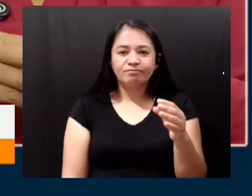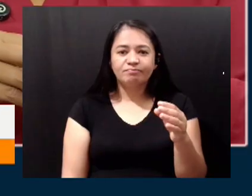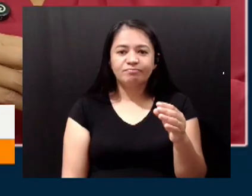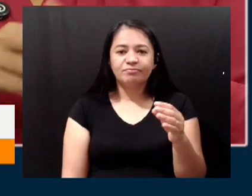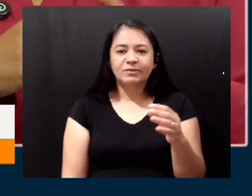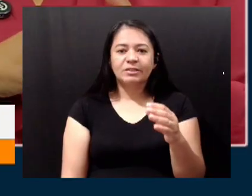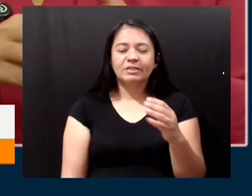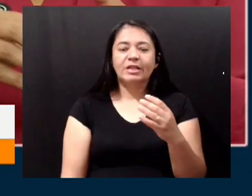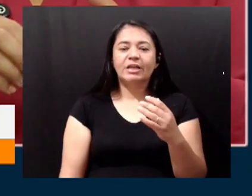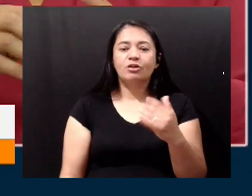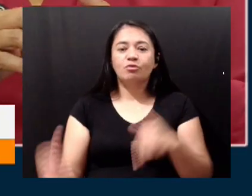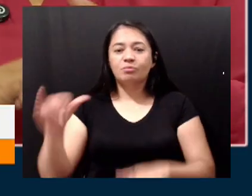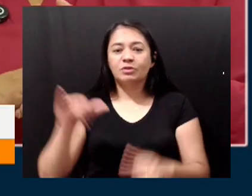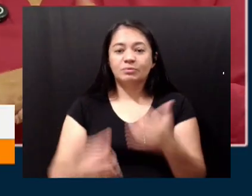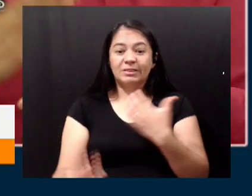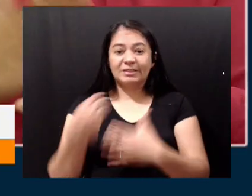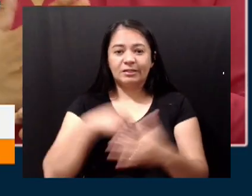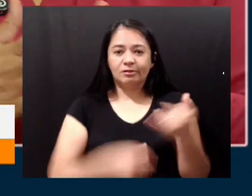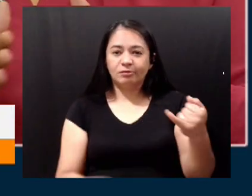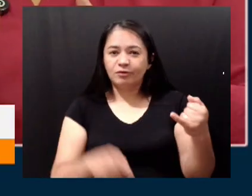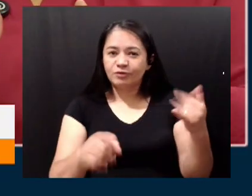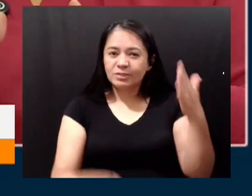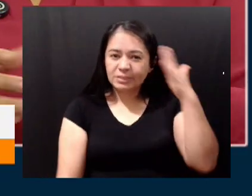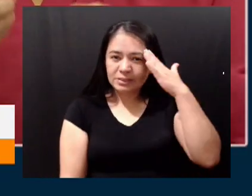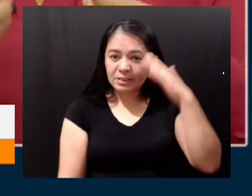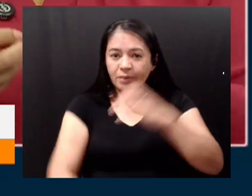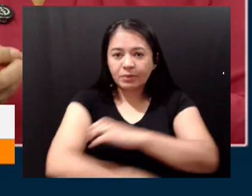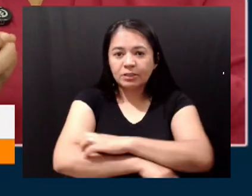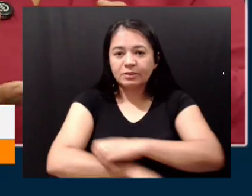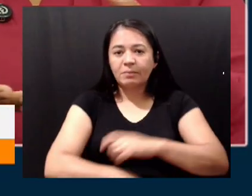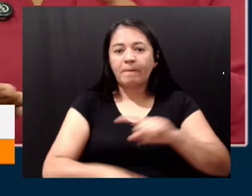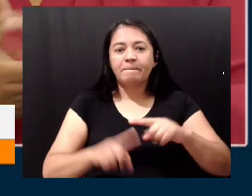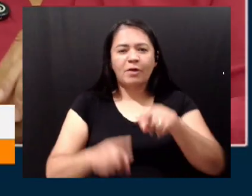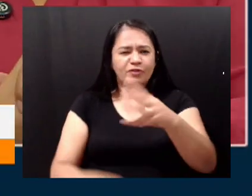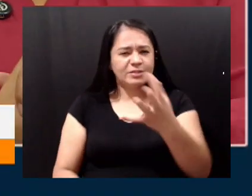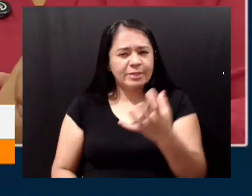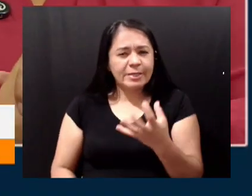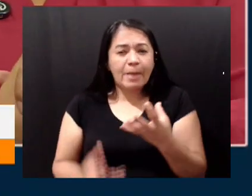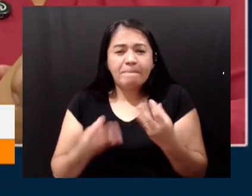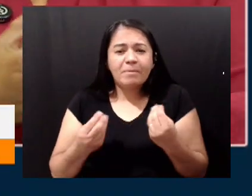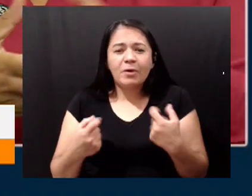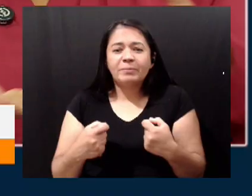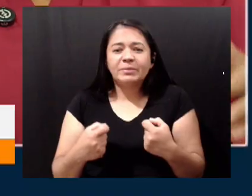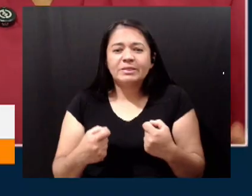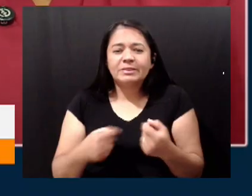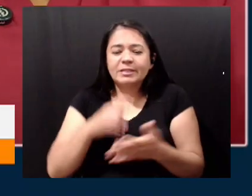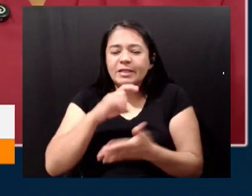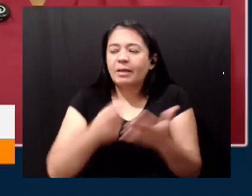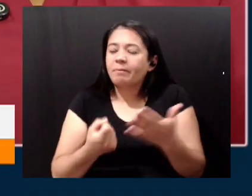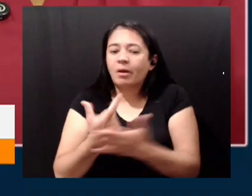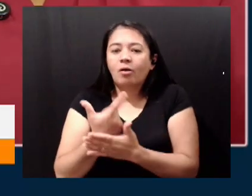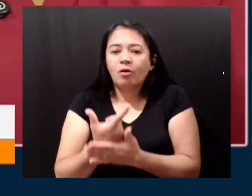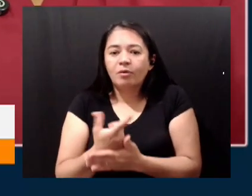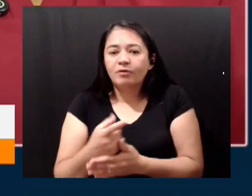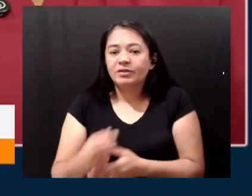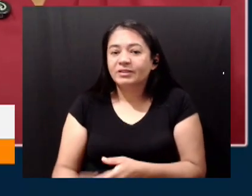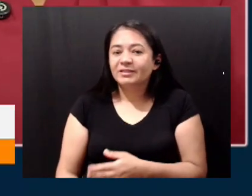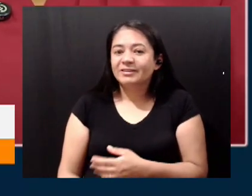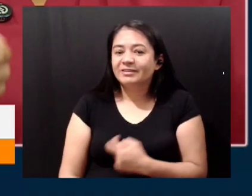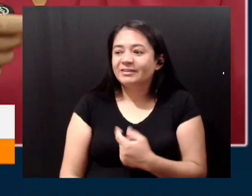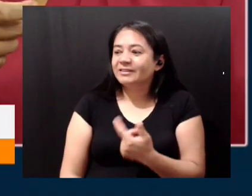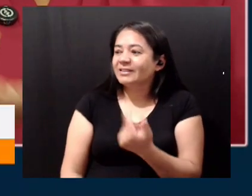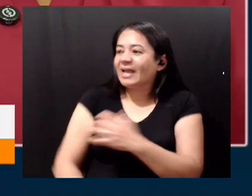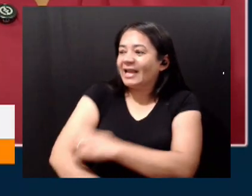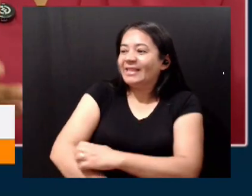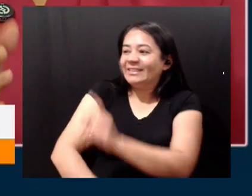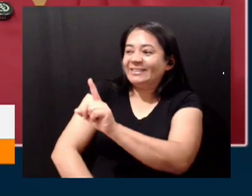caneta emagrecedora que você sabe que tem alergia, mas você quer muito ela e você precisa da receita para comprar esse medicamento. Você vai falar para o médico: não, não tem não, não tem alergia